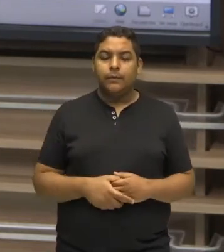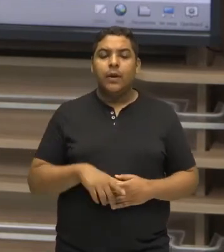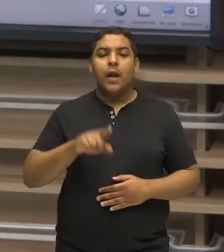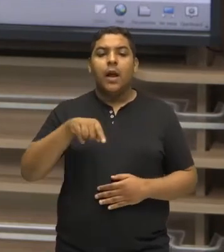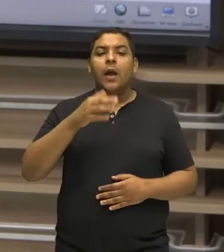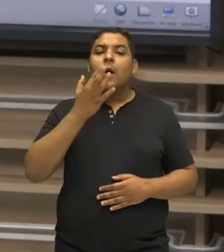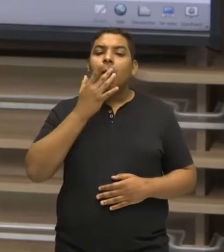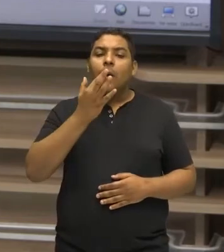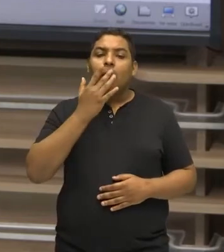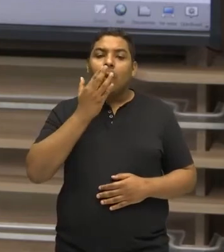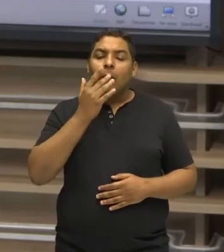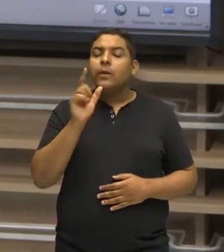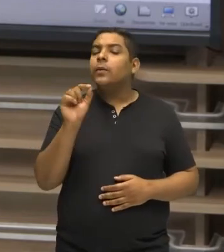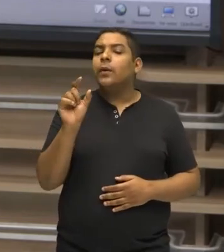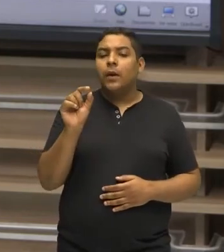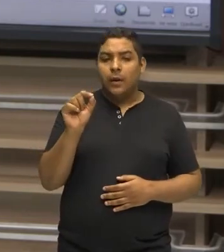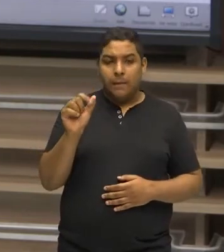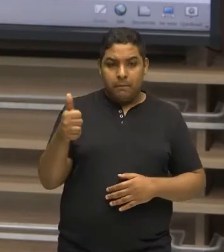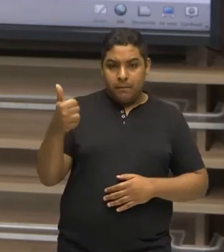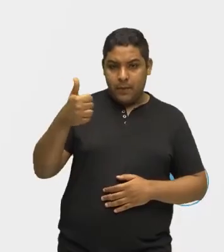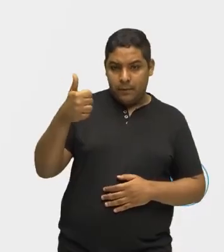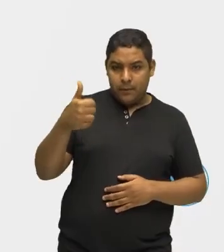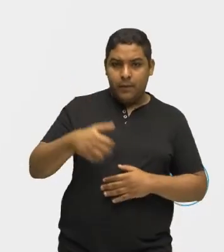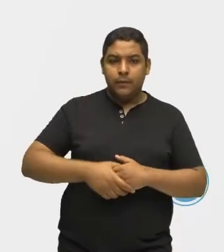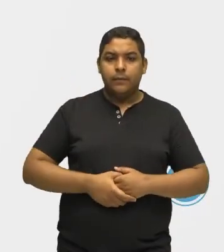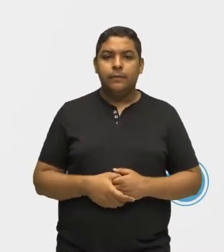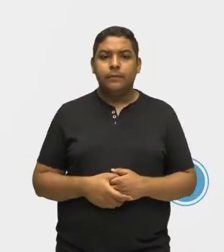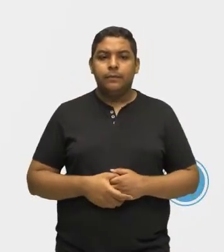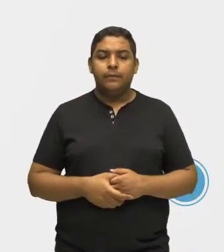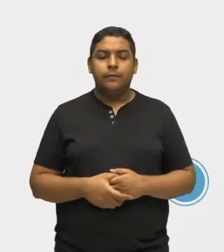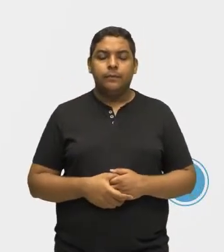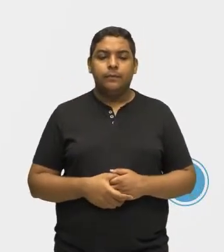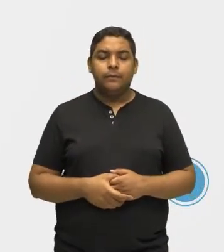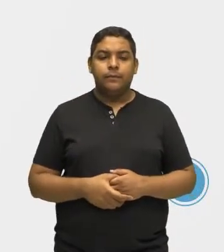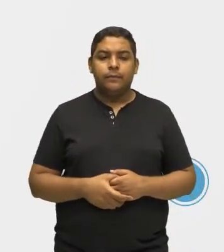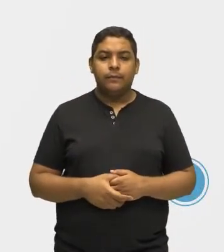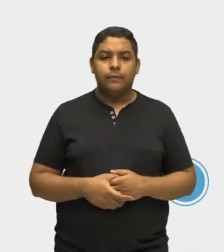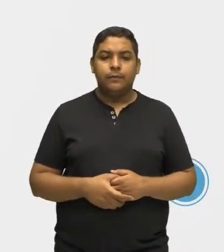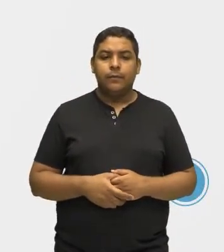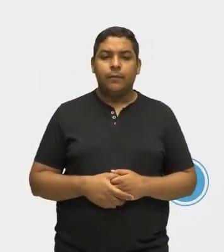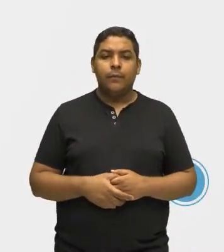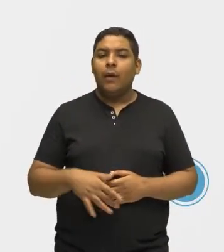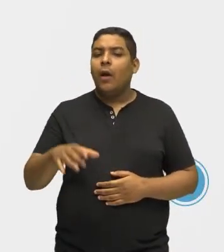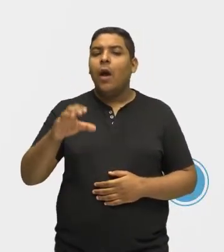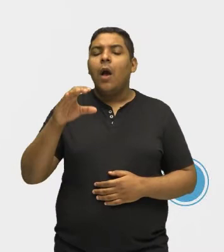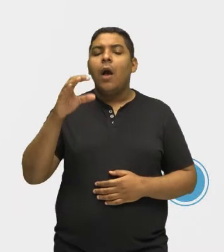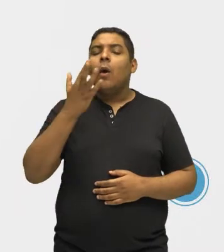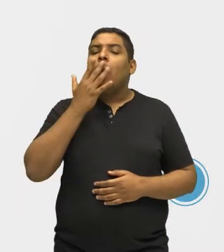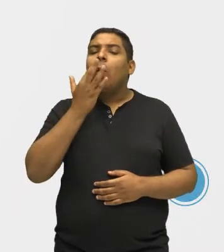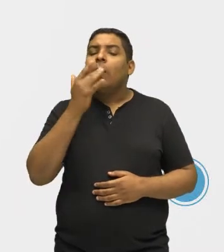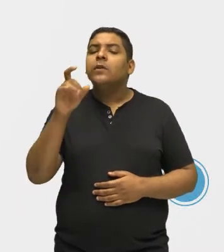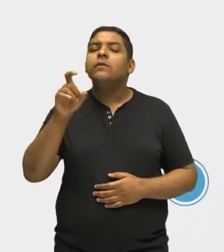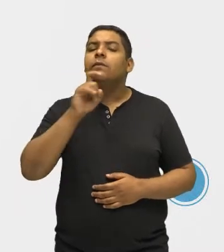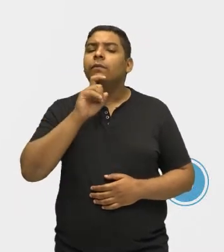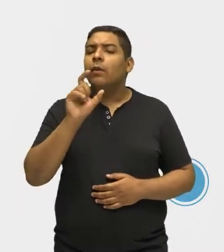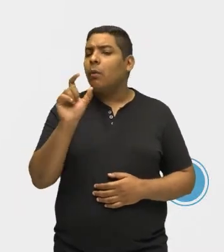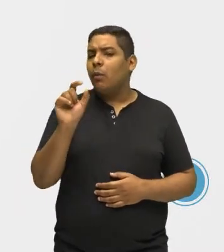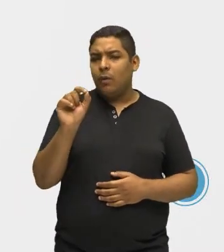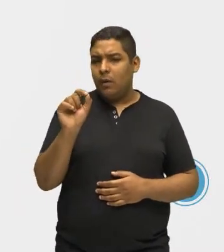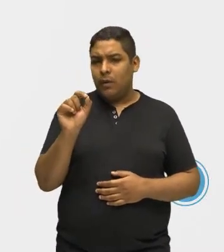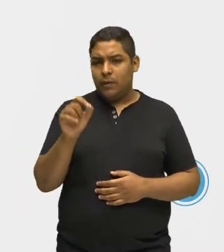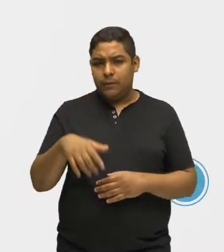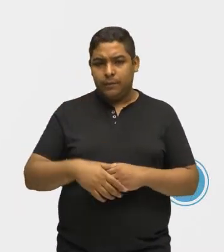certo? Então, o que vem ser as cores frias? As cores frias, como o próprio nome